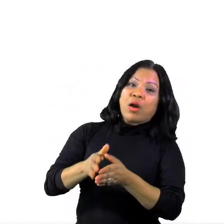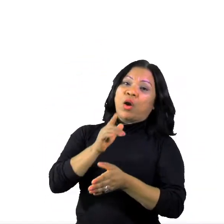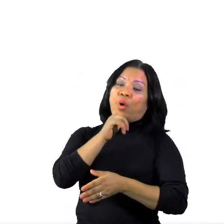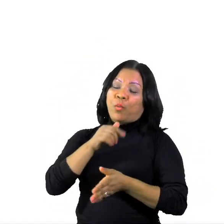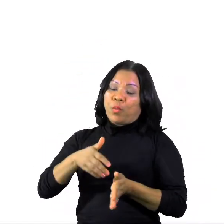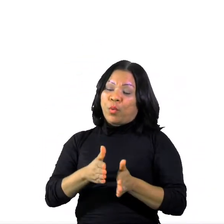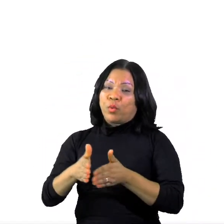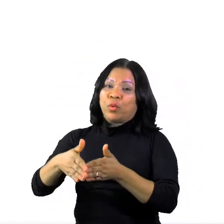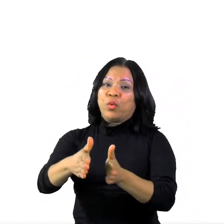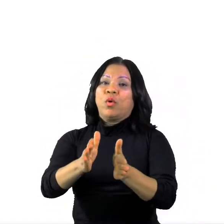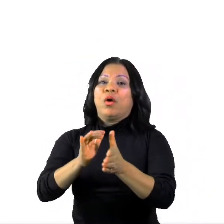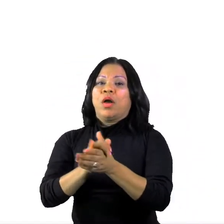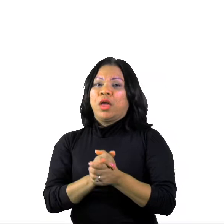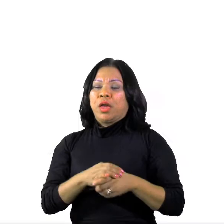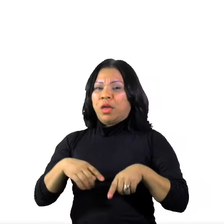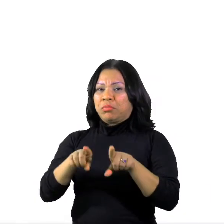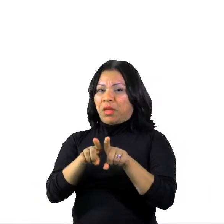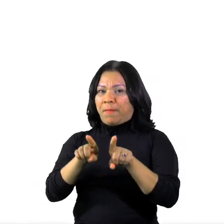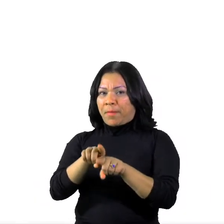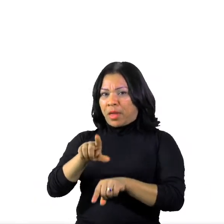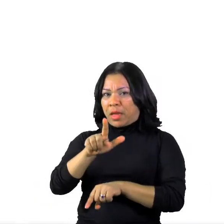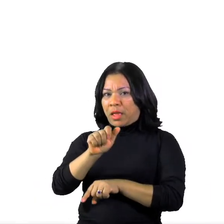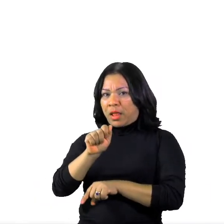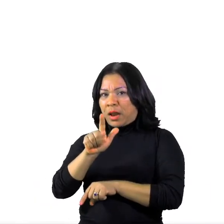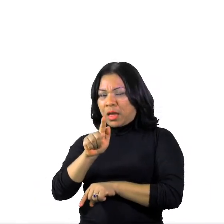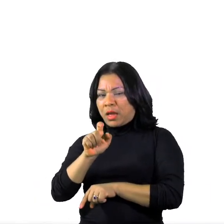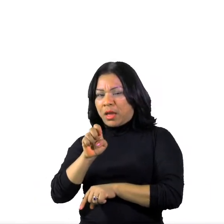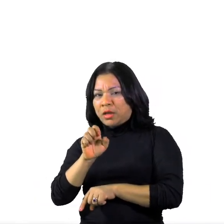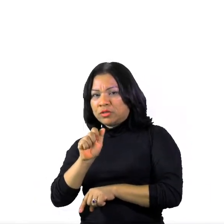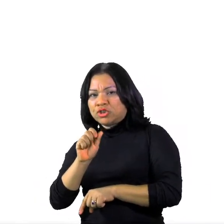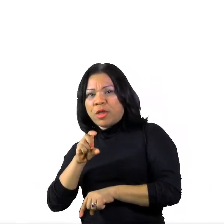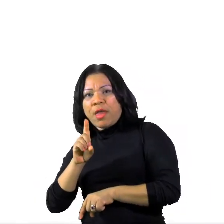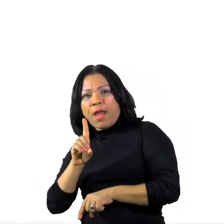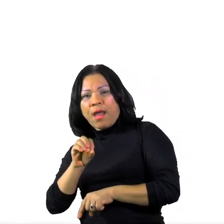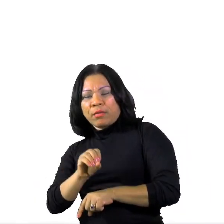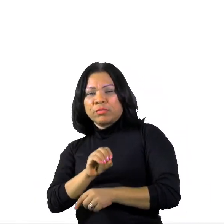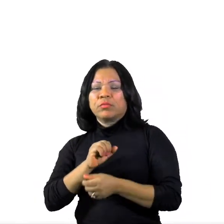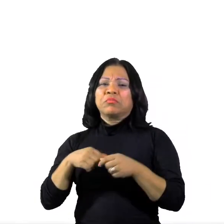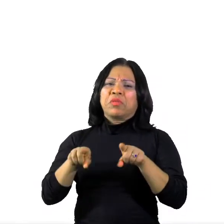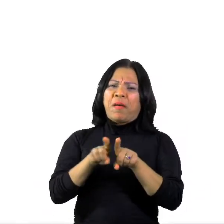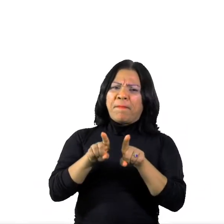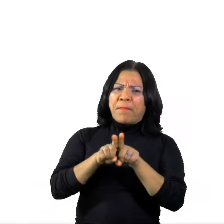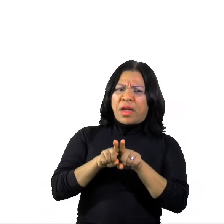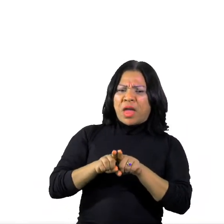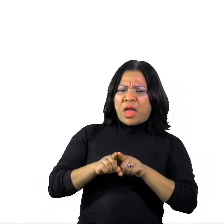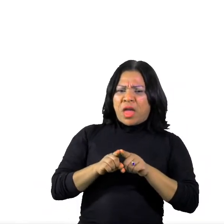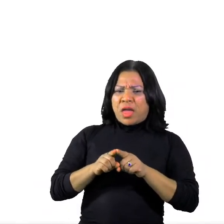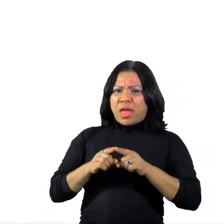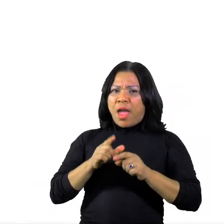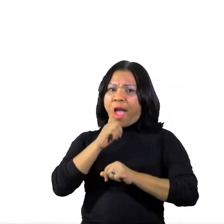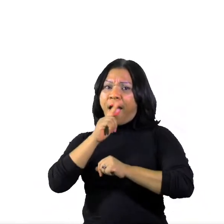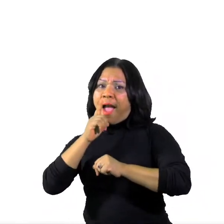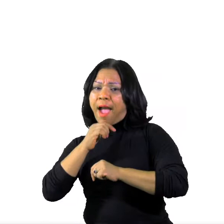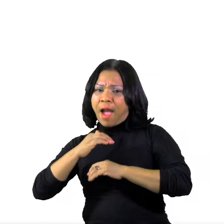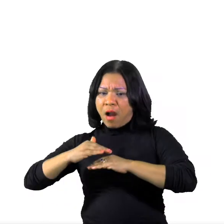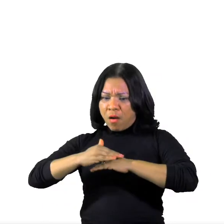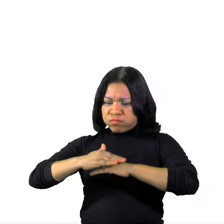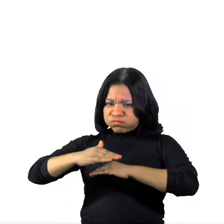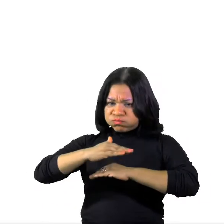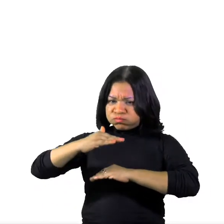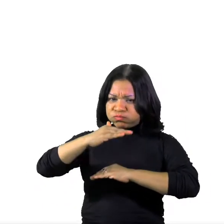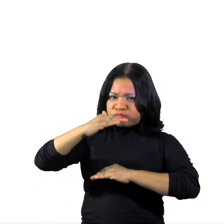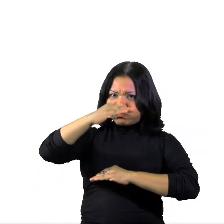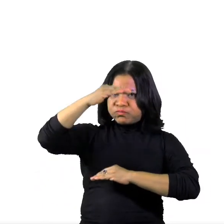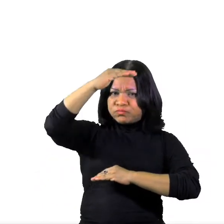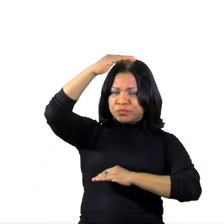lajeado, sobretudo em período de cheia, não por causa de animais ferozes, mas sim